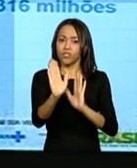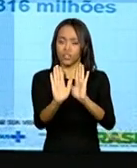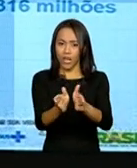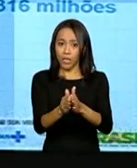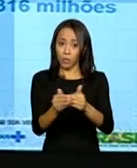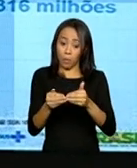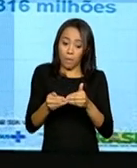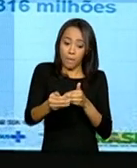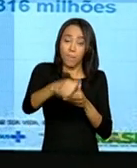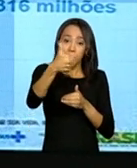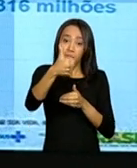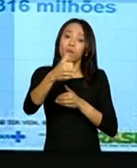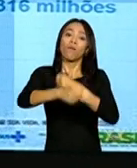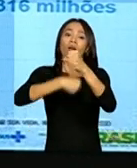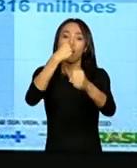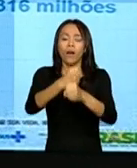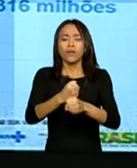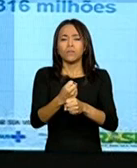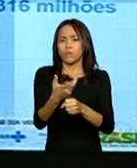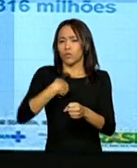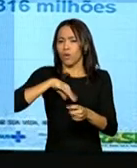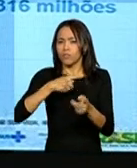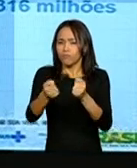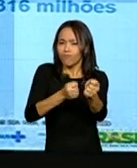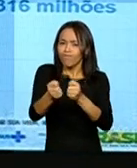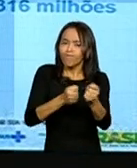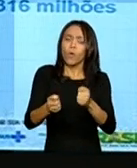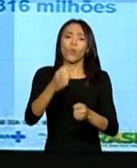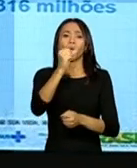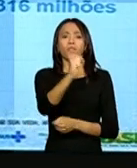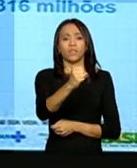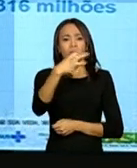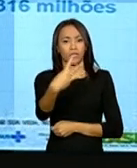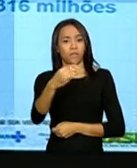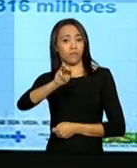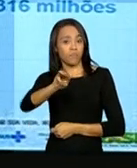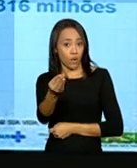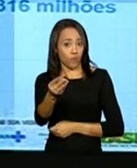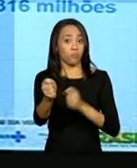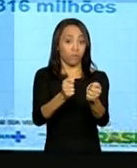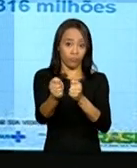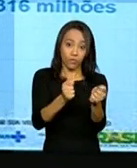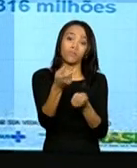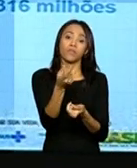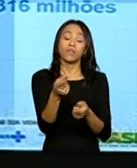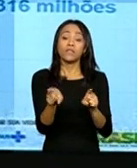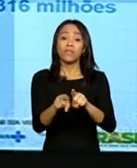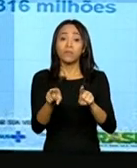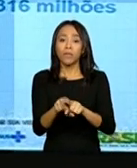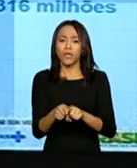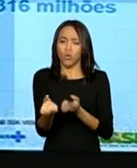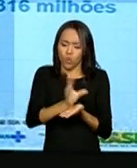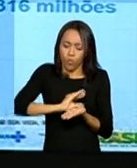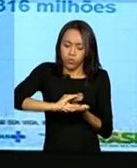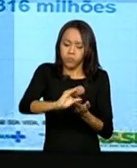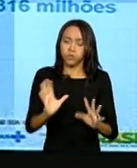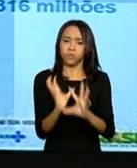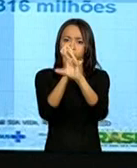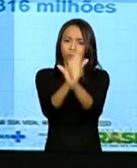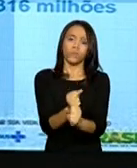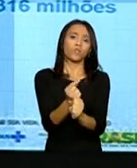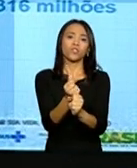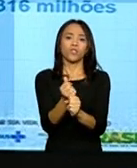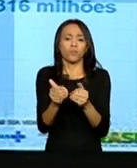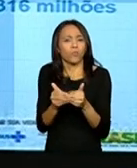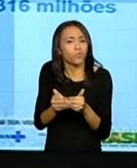primeiro ano teremos uma economia de 83 milhões eh o investimento e Total dessa parceria